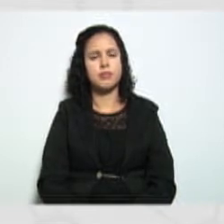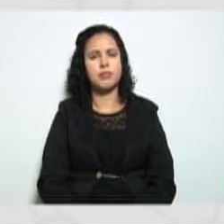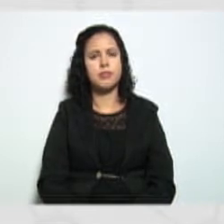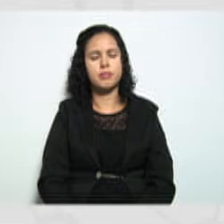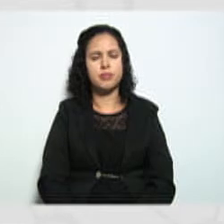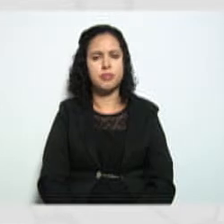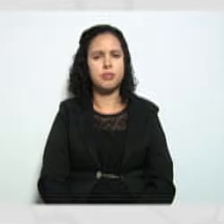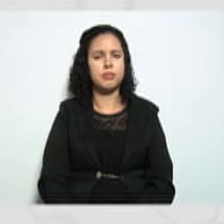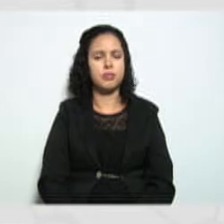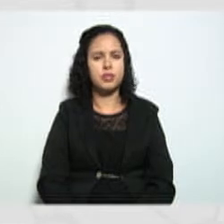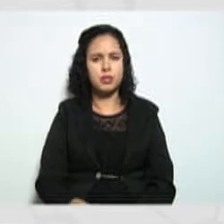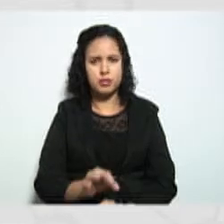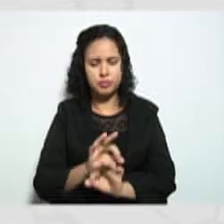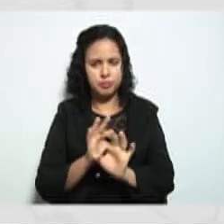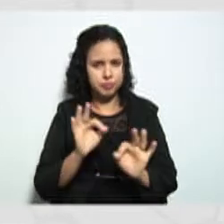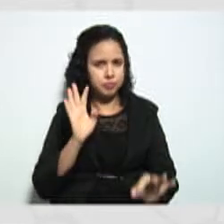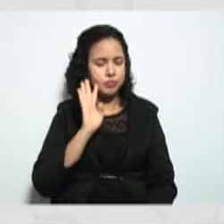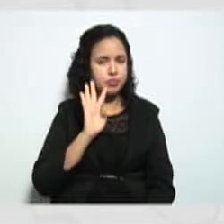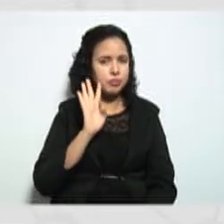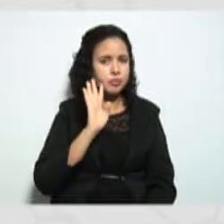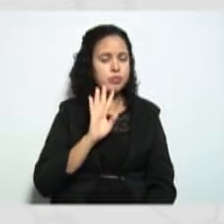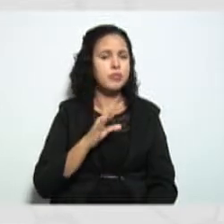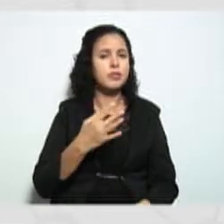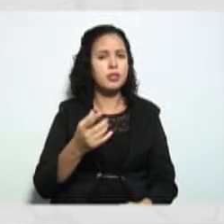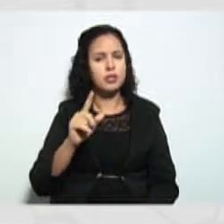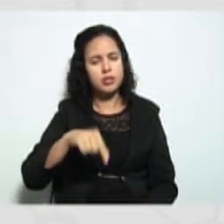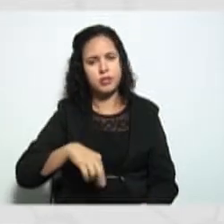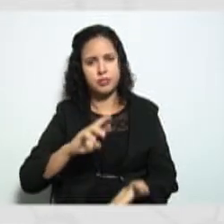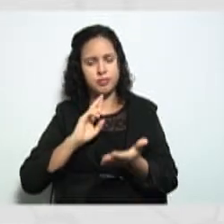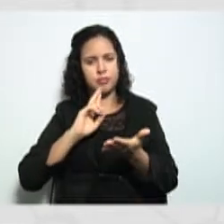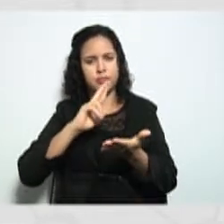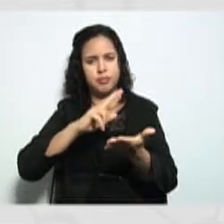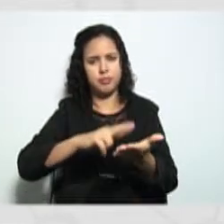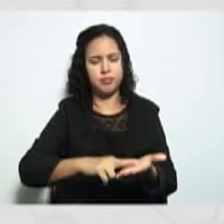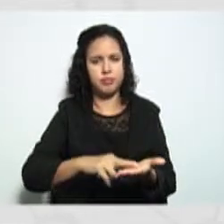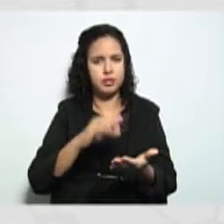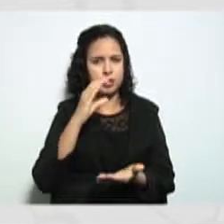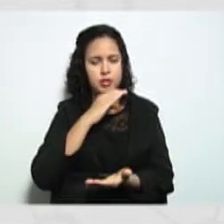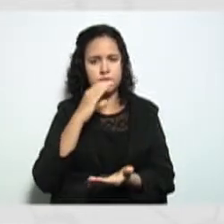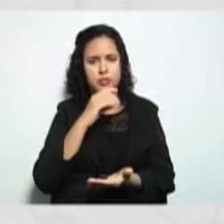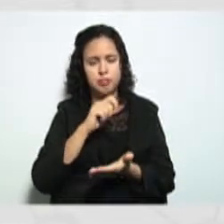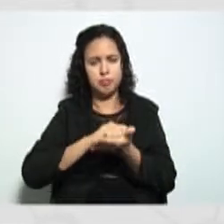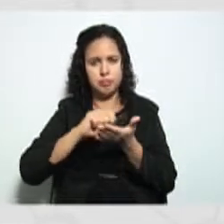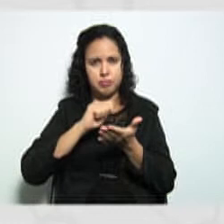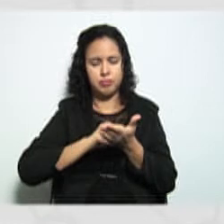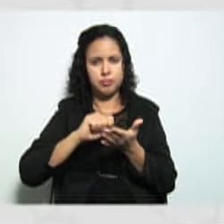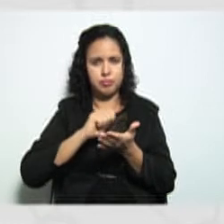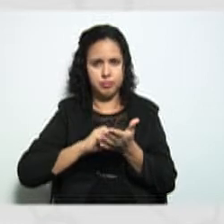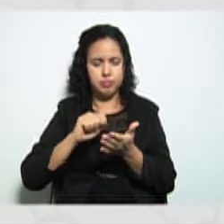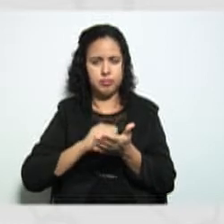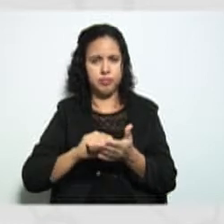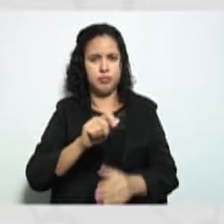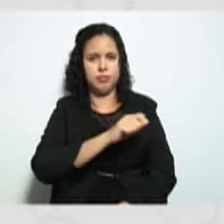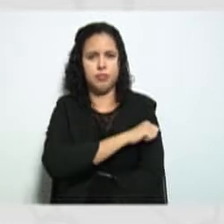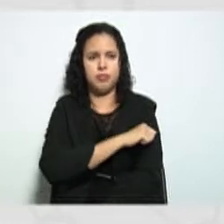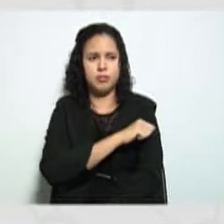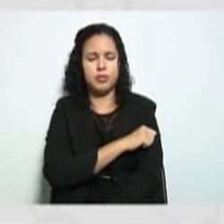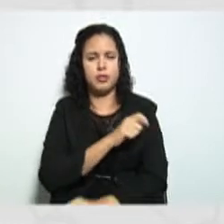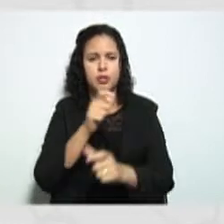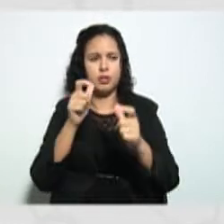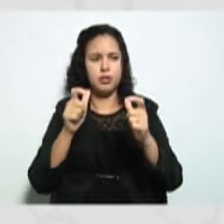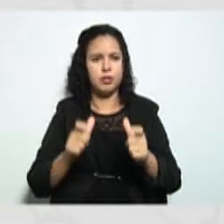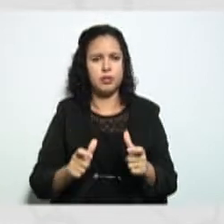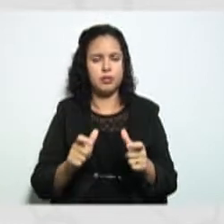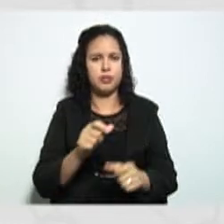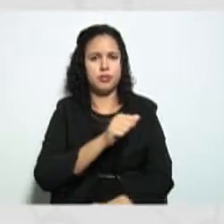Legal, muito legal, gente. Então, fica aí a resposta, né? A gente passou rapidinho, mas estamos aí anotando a resposta do aluno. De onde é